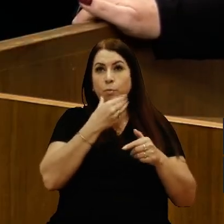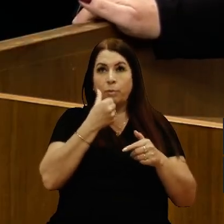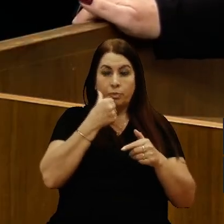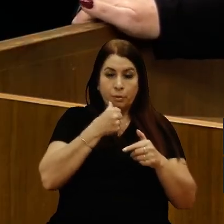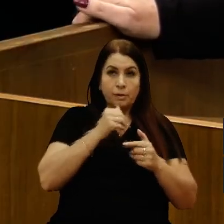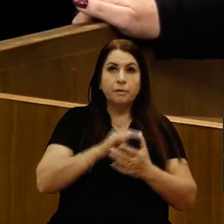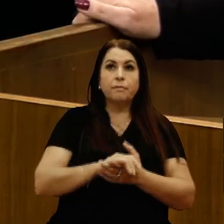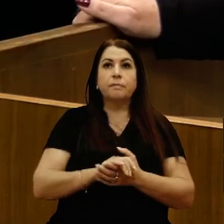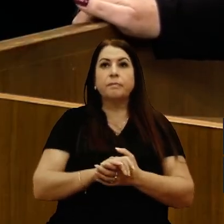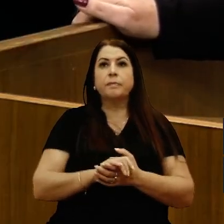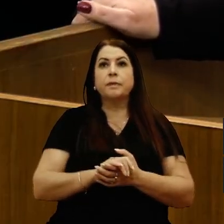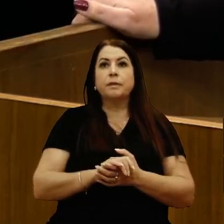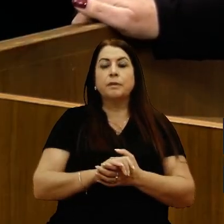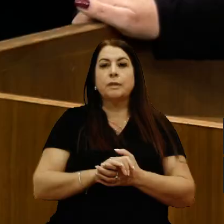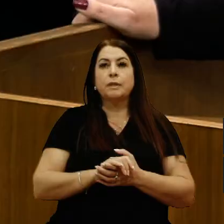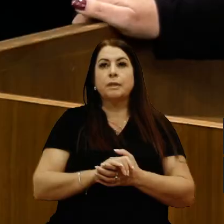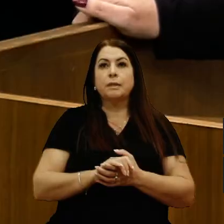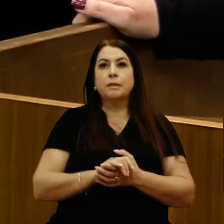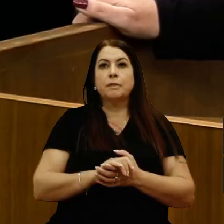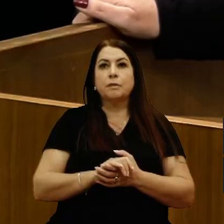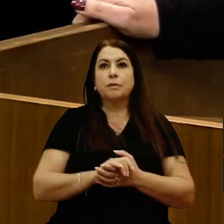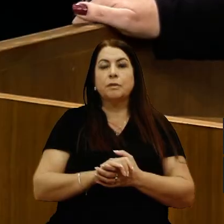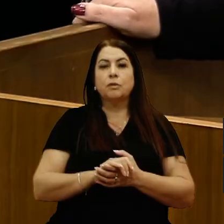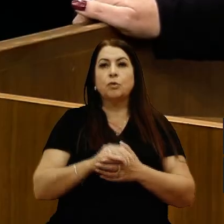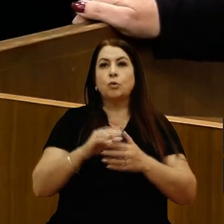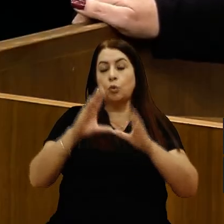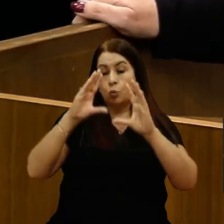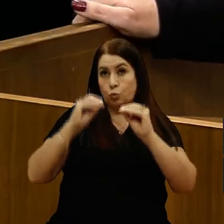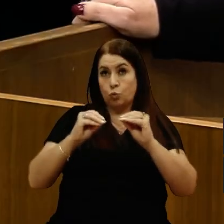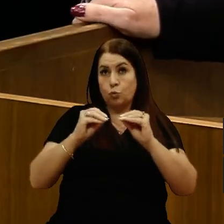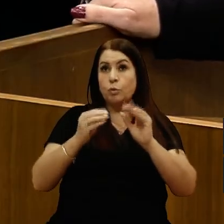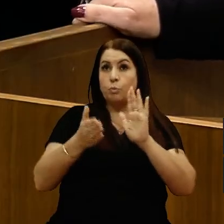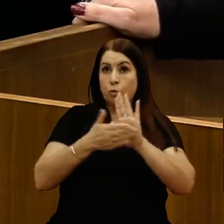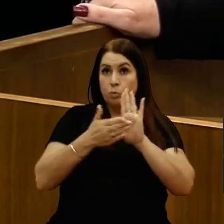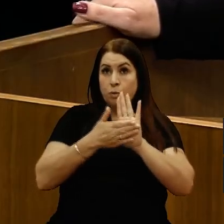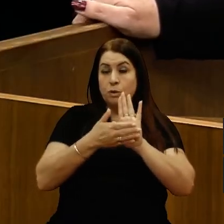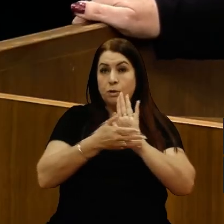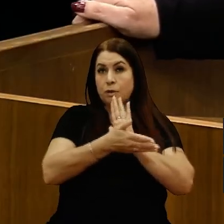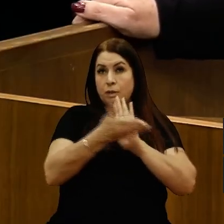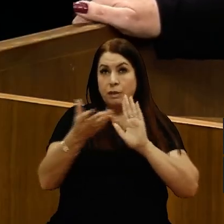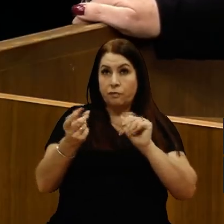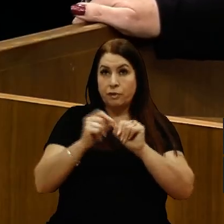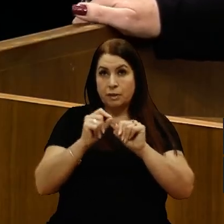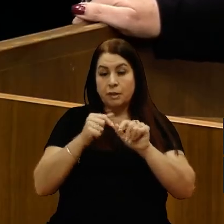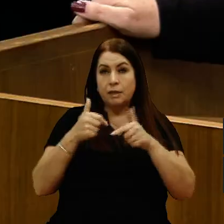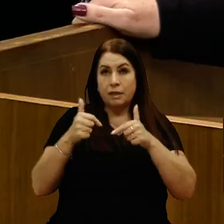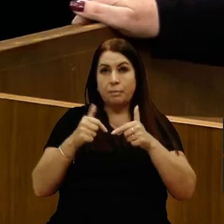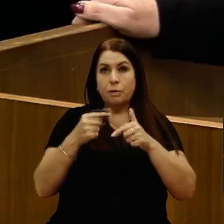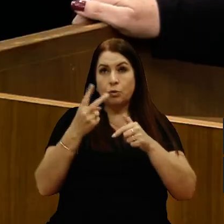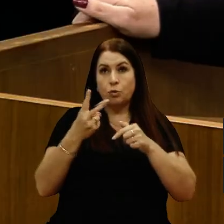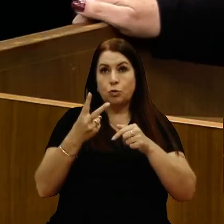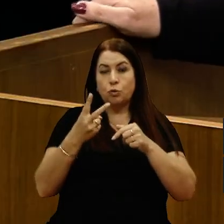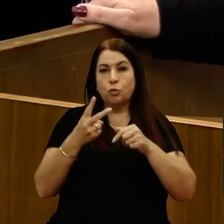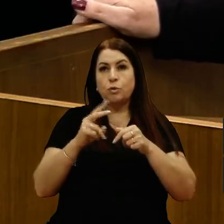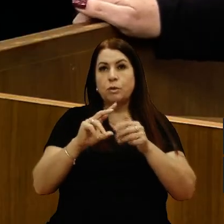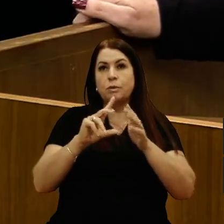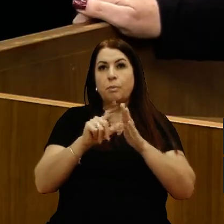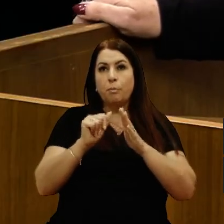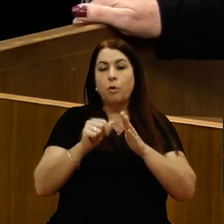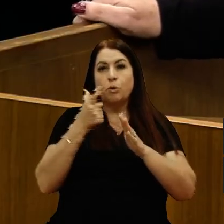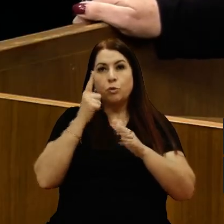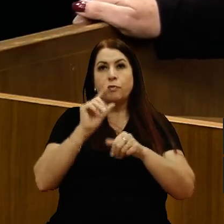trabalhadora, será noturno, propiciando muitas pessoas que queiram fazer e que trabalham os 2 turnos possam